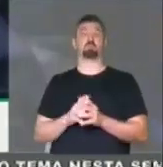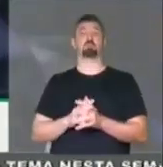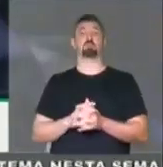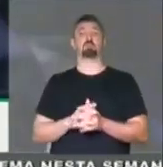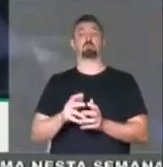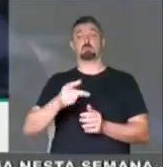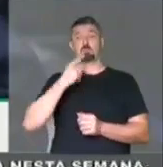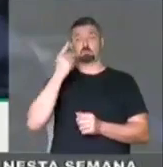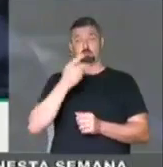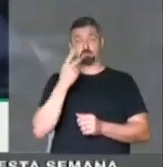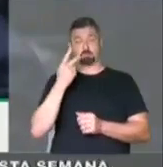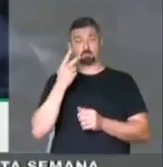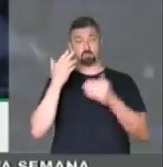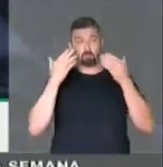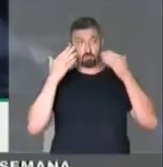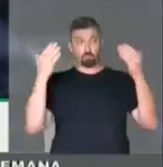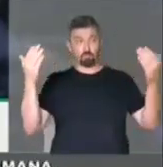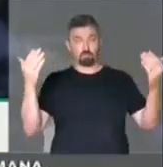diga